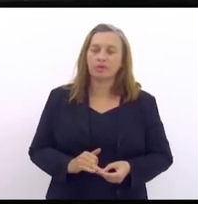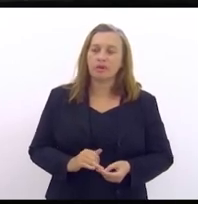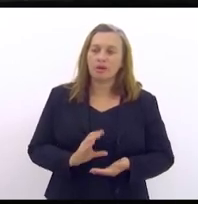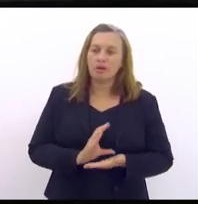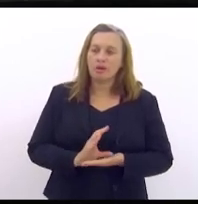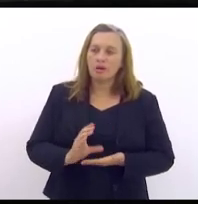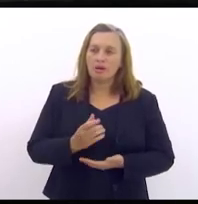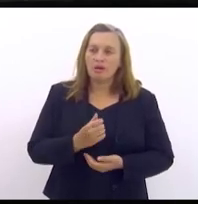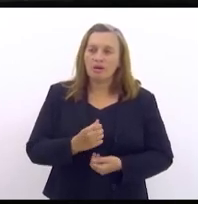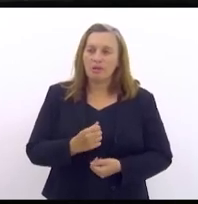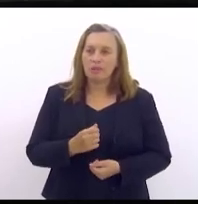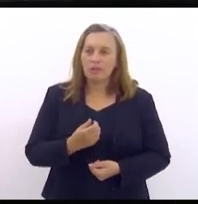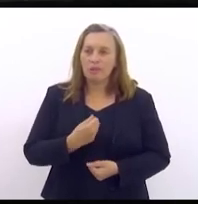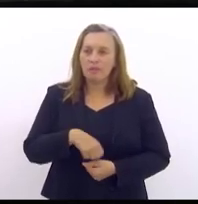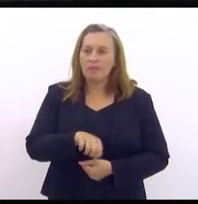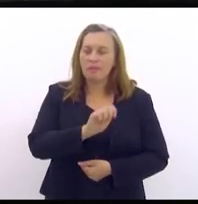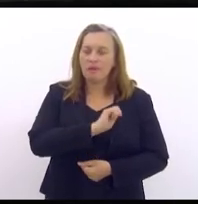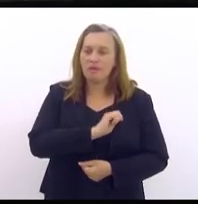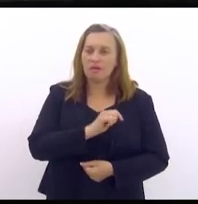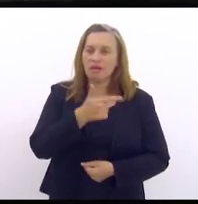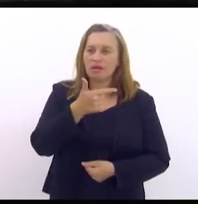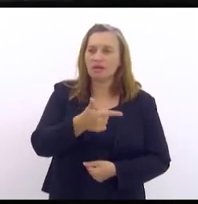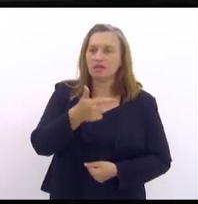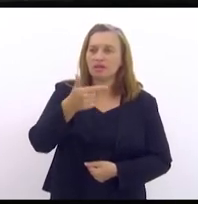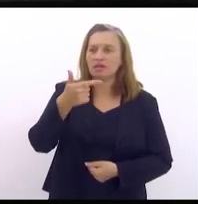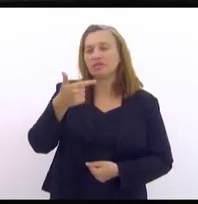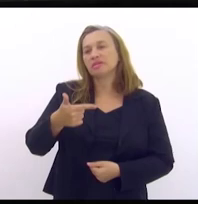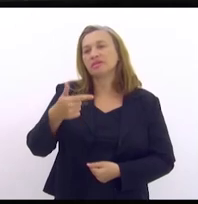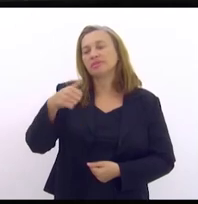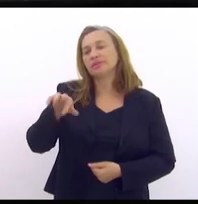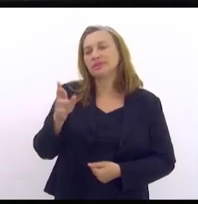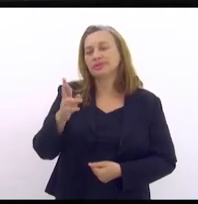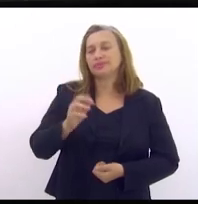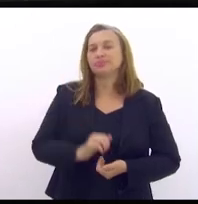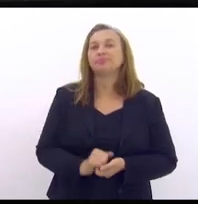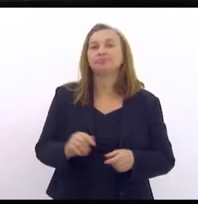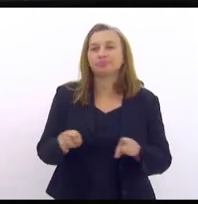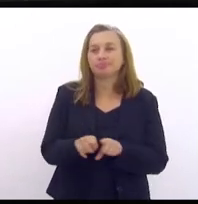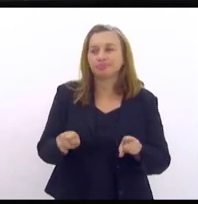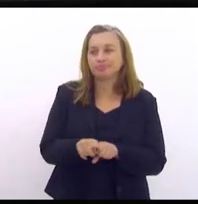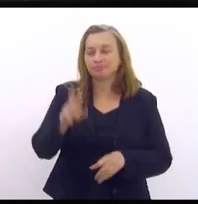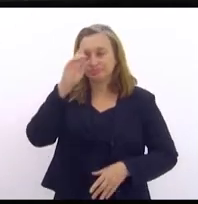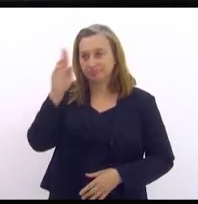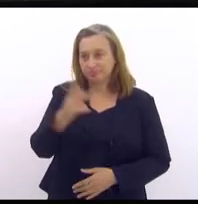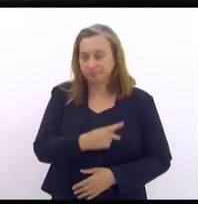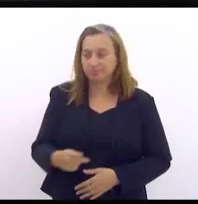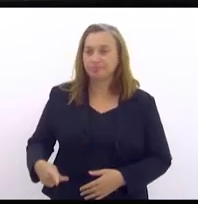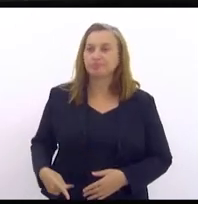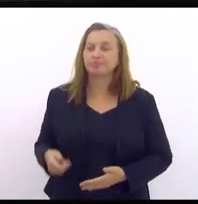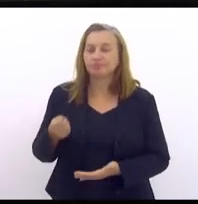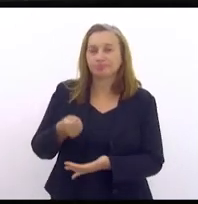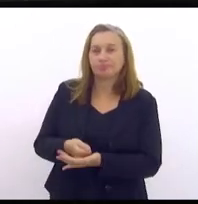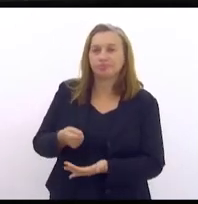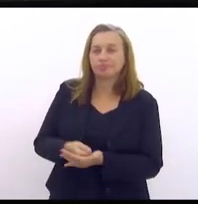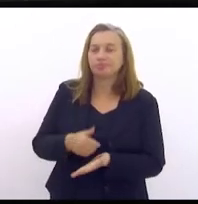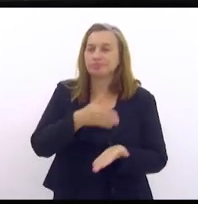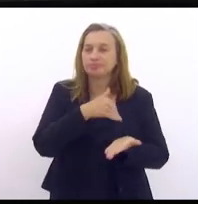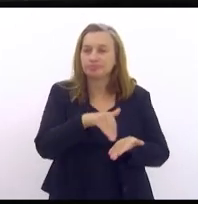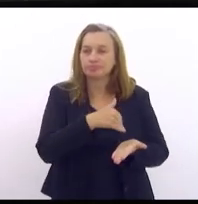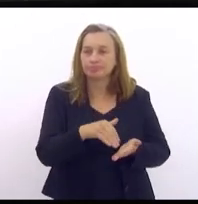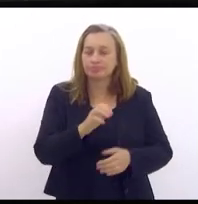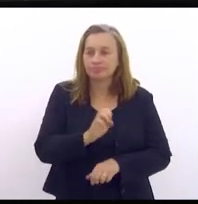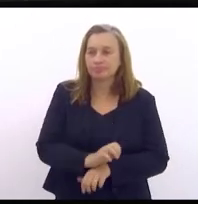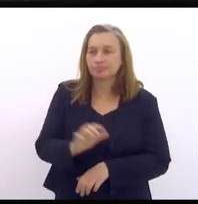fiscais que, repito, somam 22 bilhões. E eu gostaria também, senhor presidente, de cobrar da Secretaria de